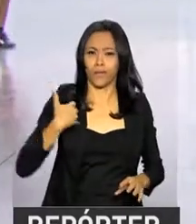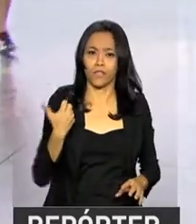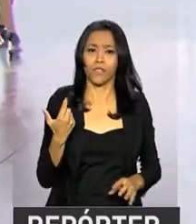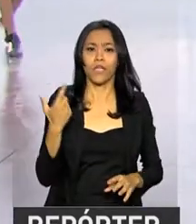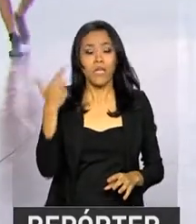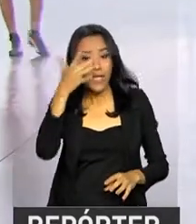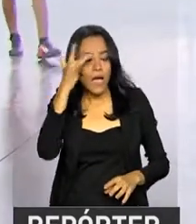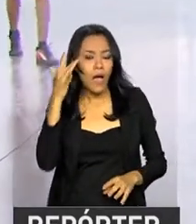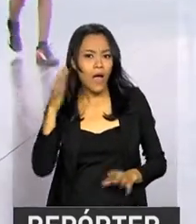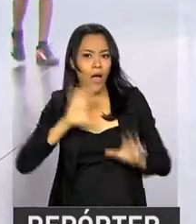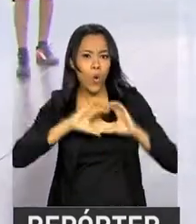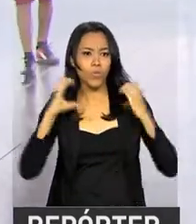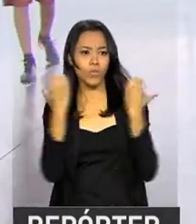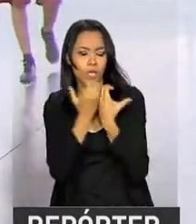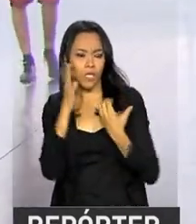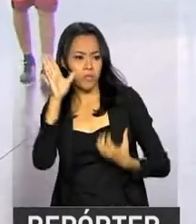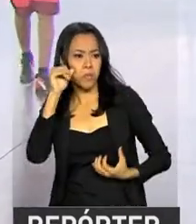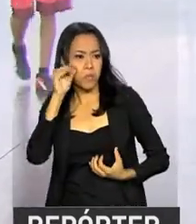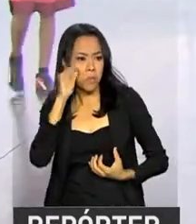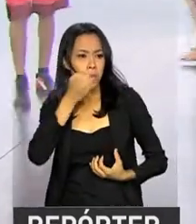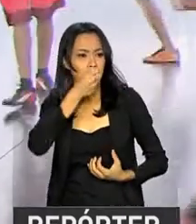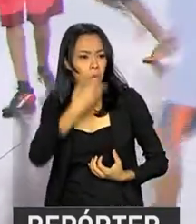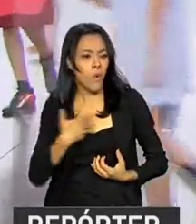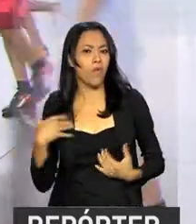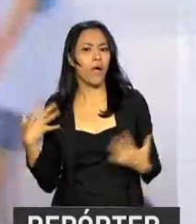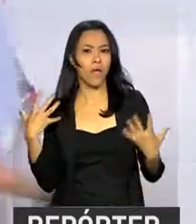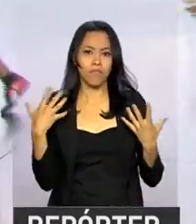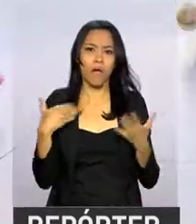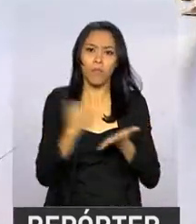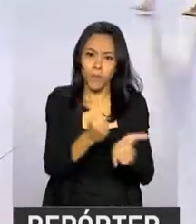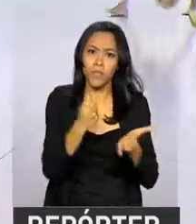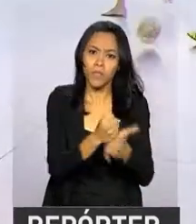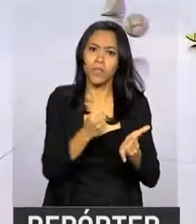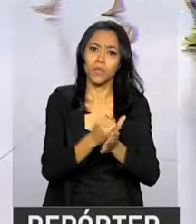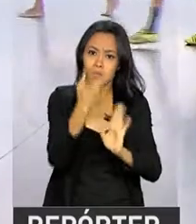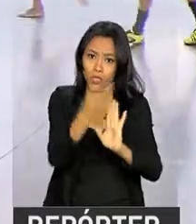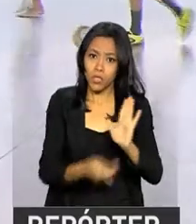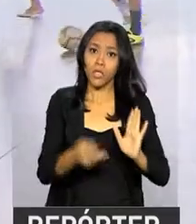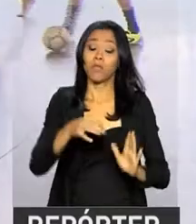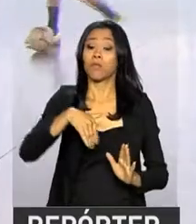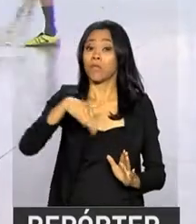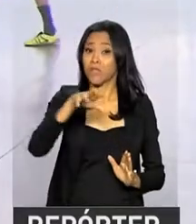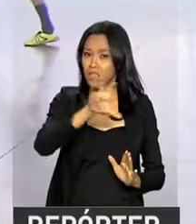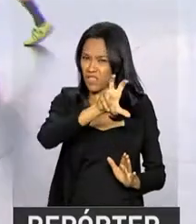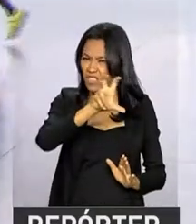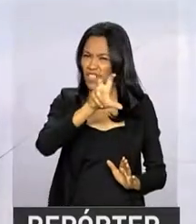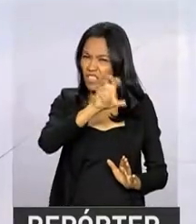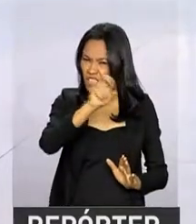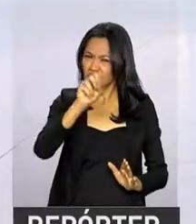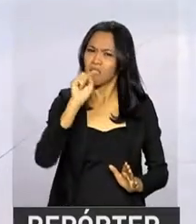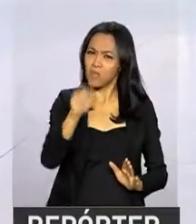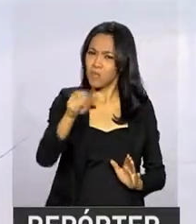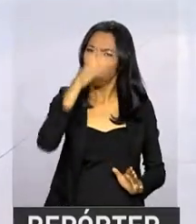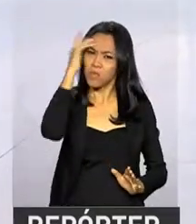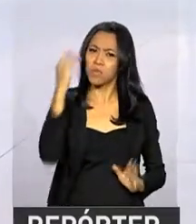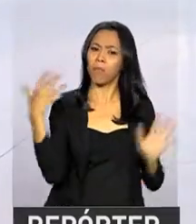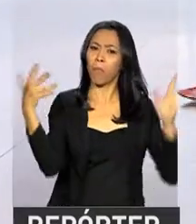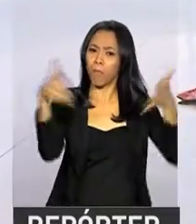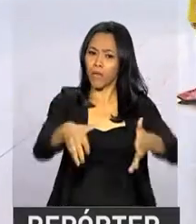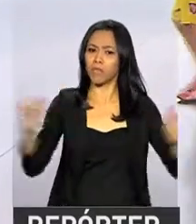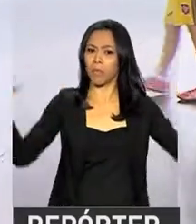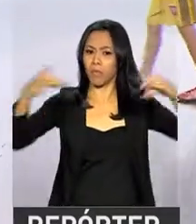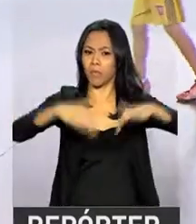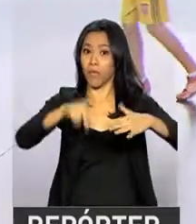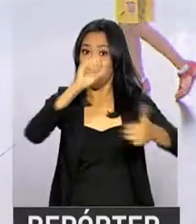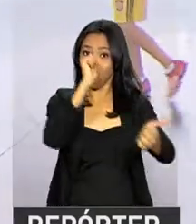vai abraçando o projeto. Atualmente, 520 pessoas participam das oficinas, como essa aqui de futsal. E já há